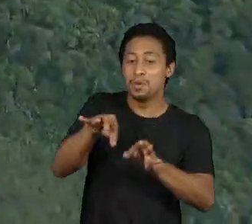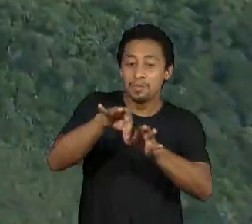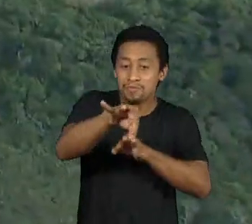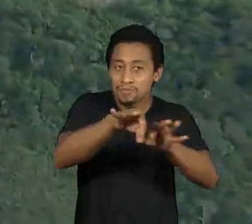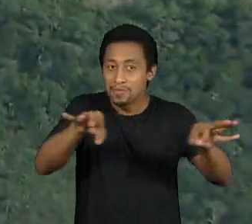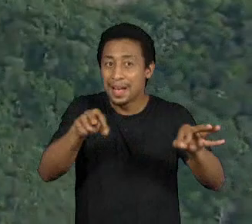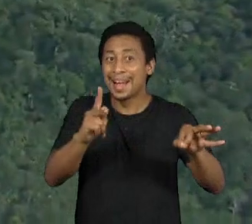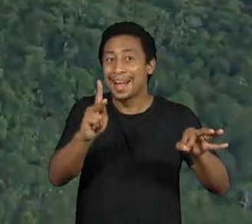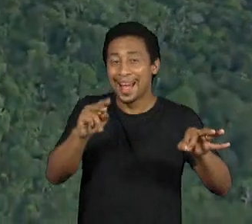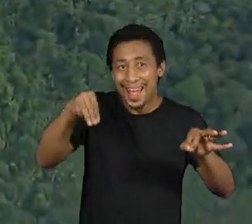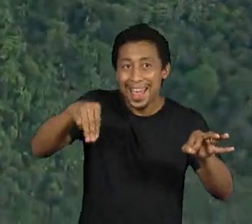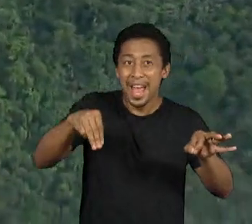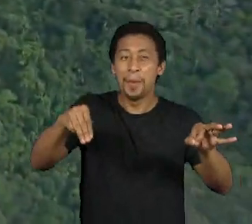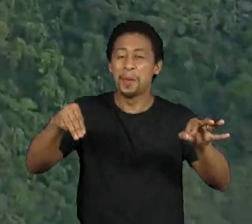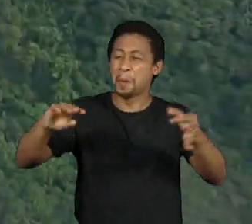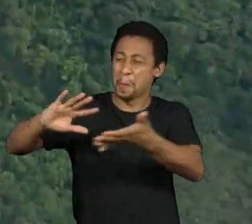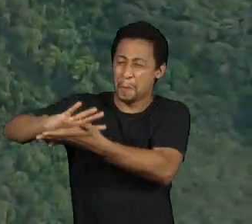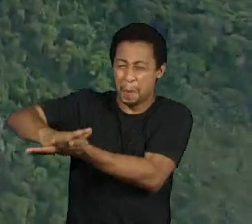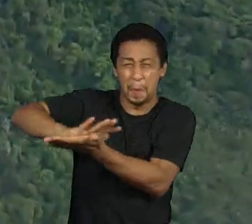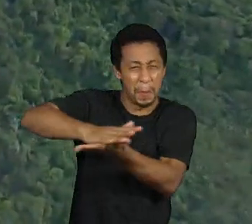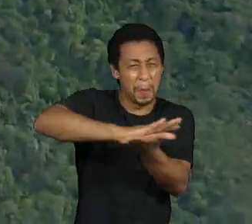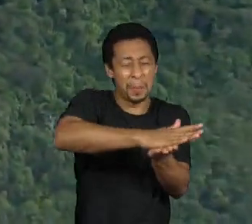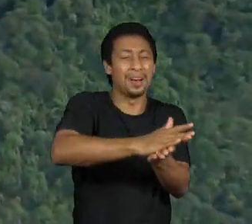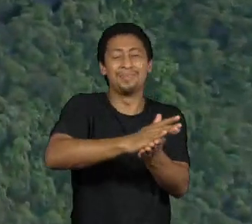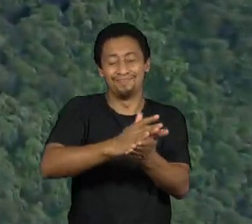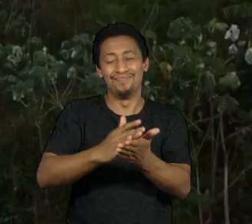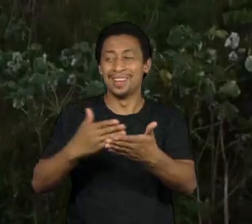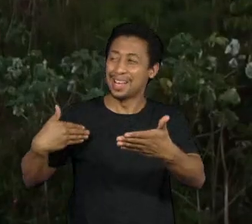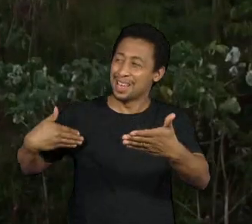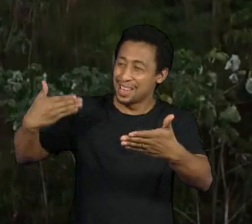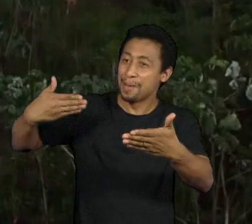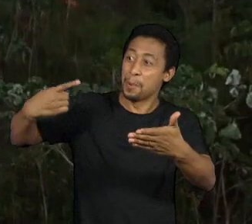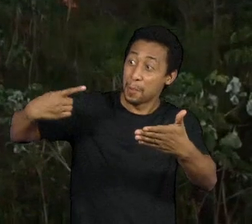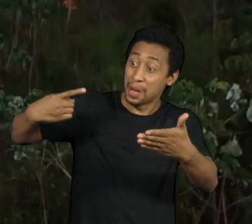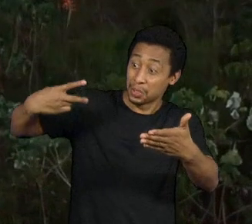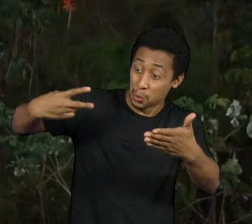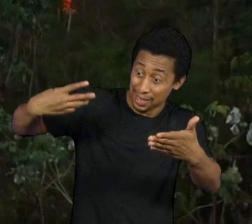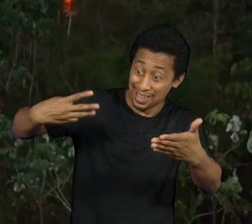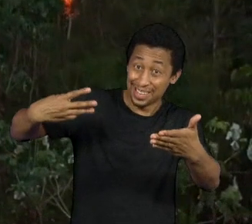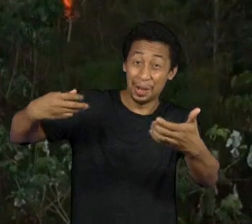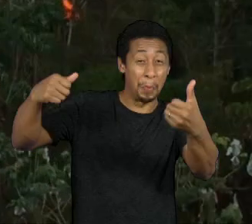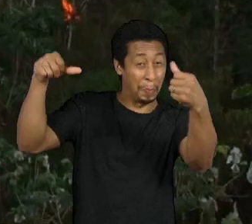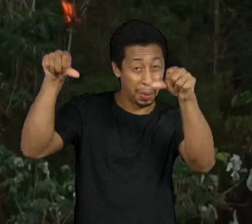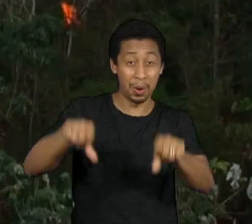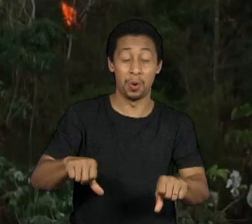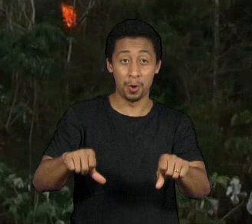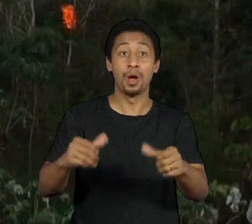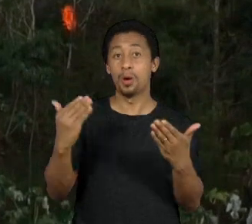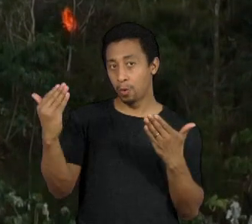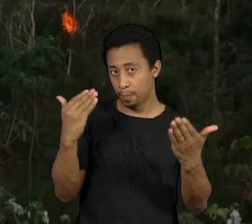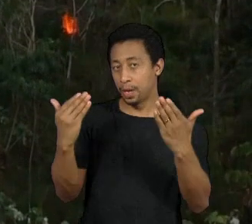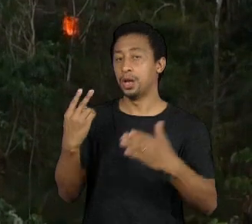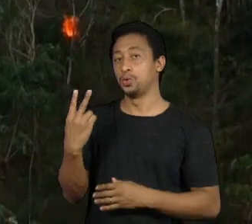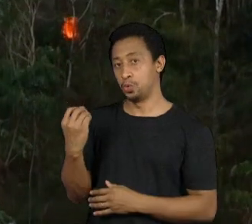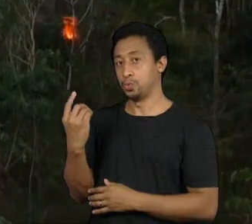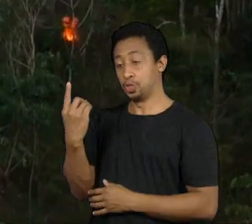o terceiro pior resultado da história, atrás apenas de 2019 e 2020.